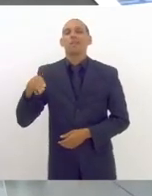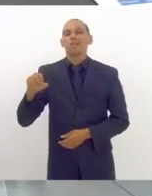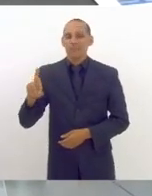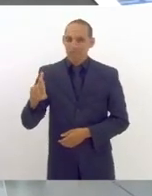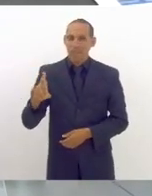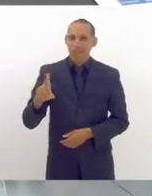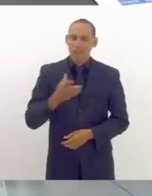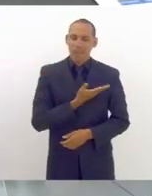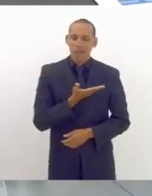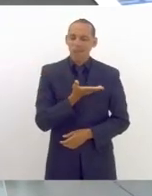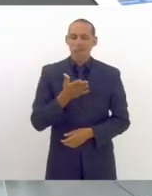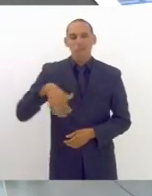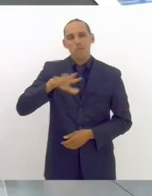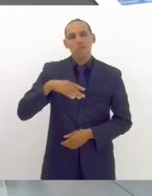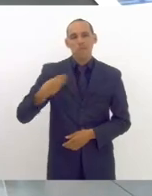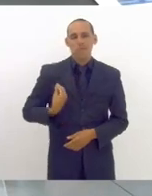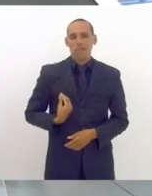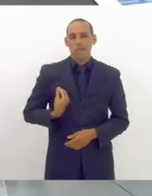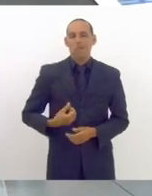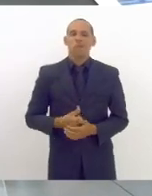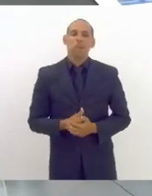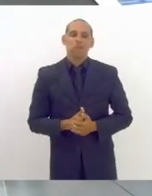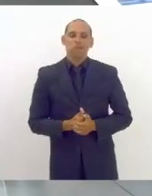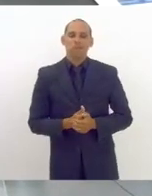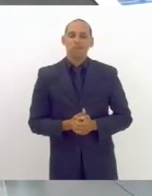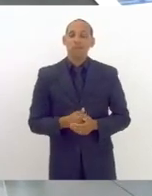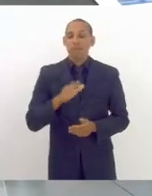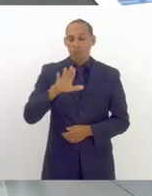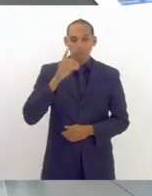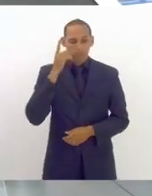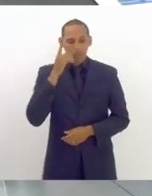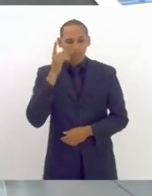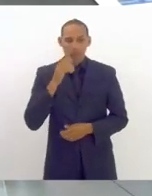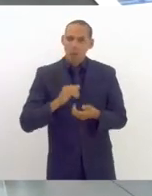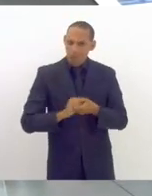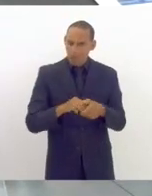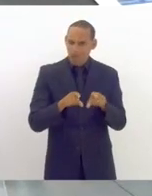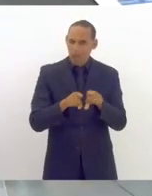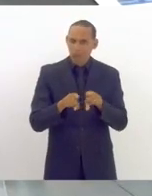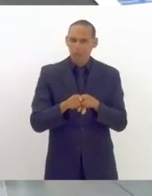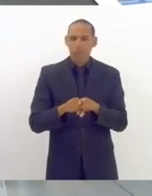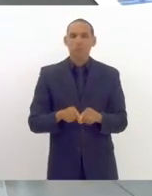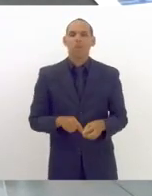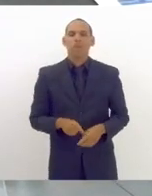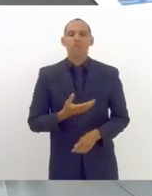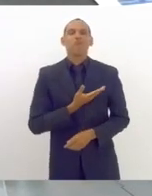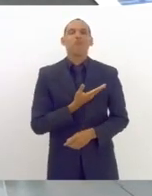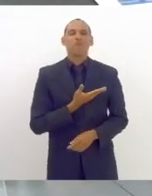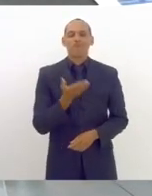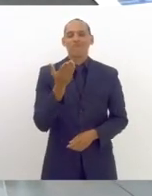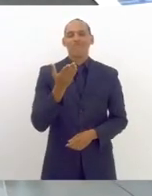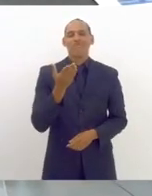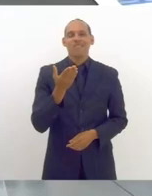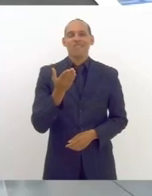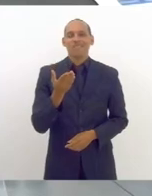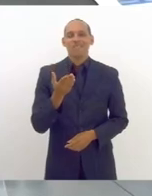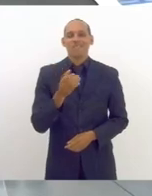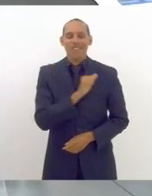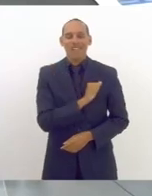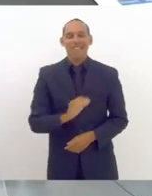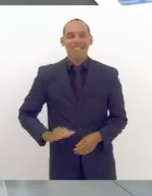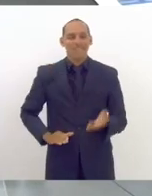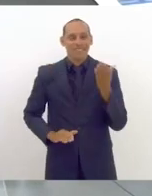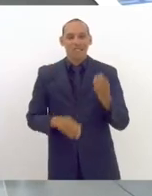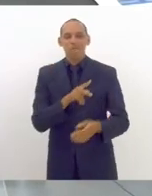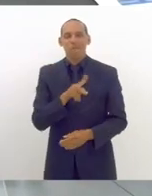presentes aqui nessa manhã Deputado e cumprimentar meu querido amigo xará André Siciliano